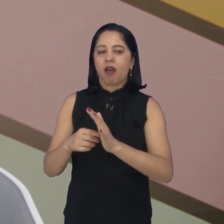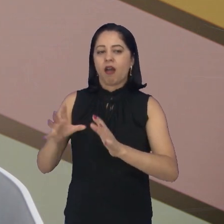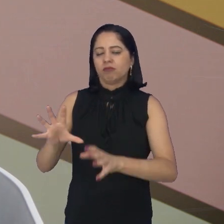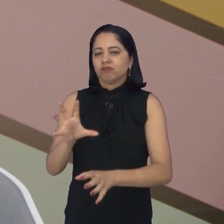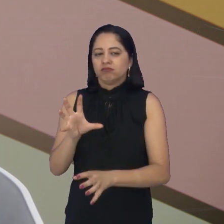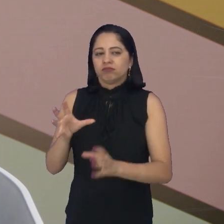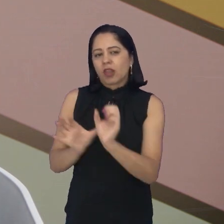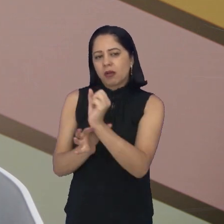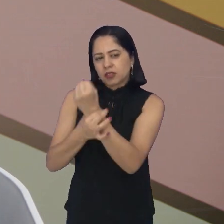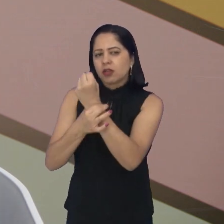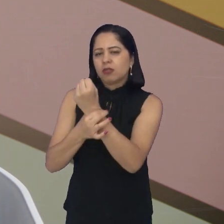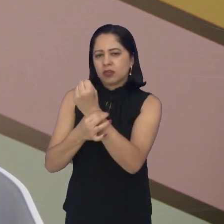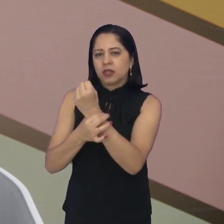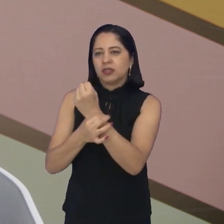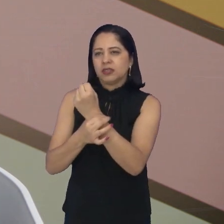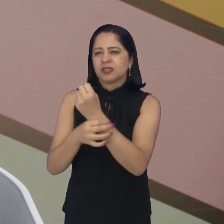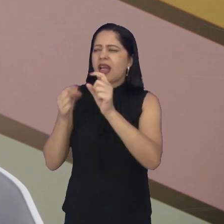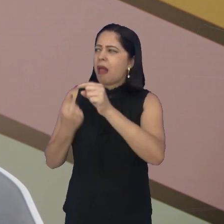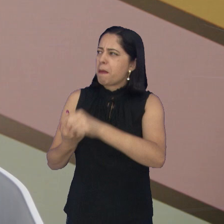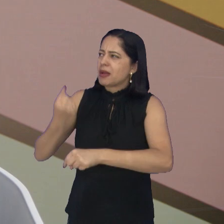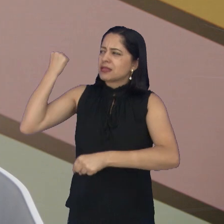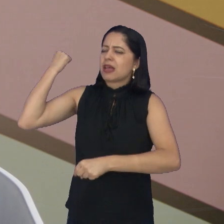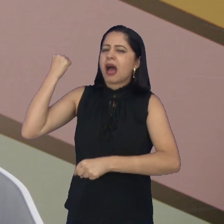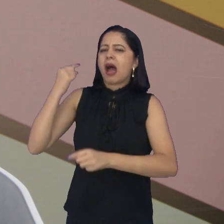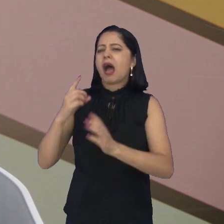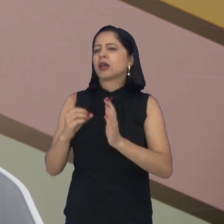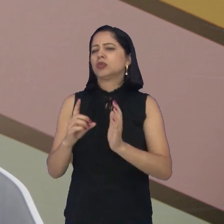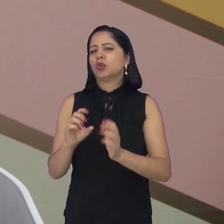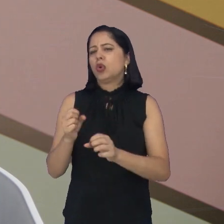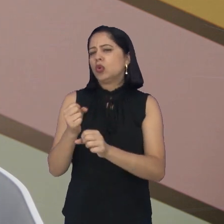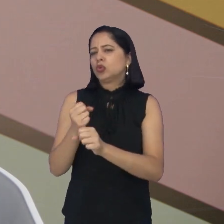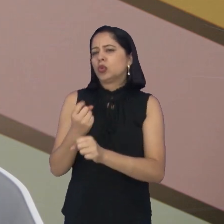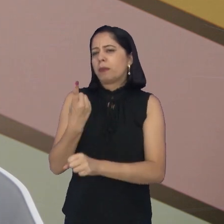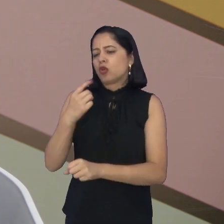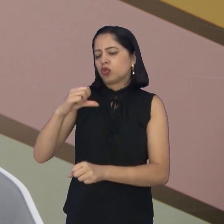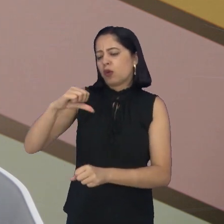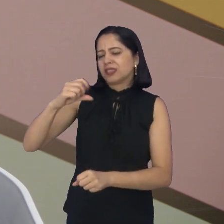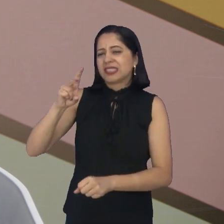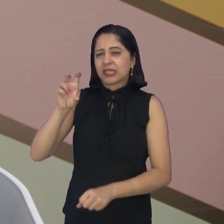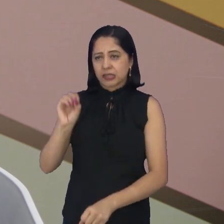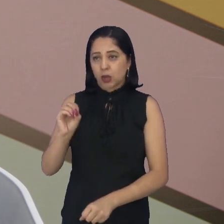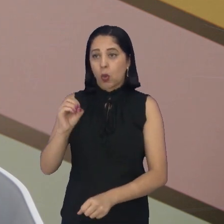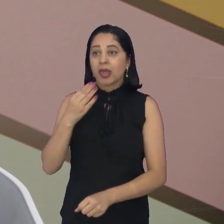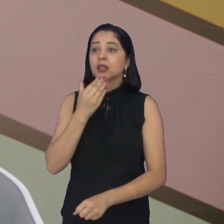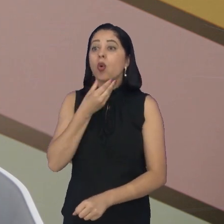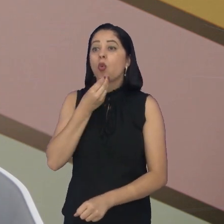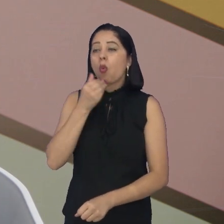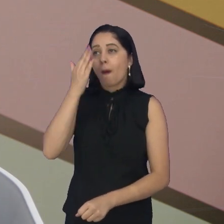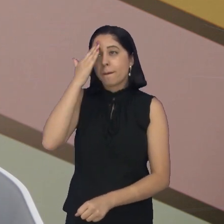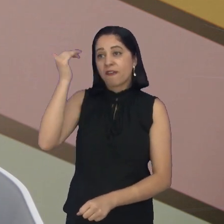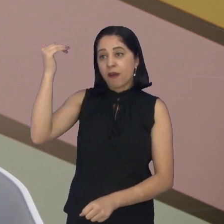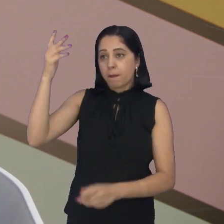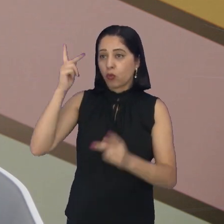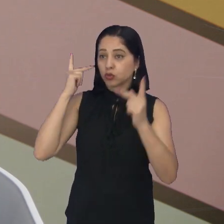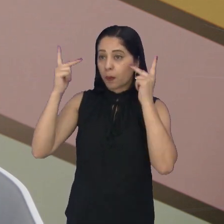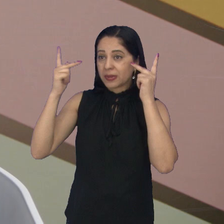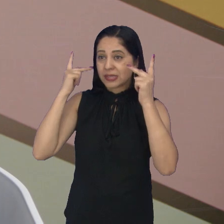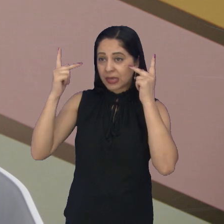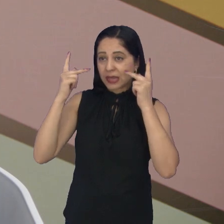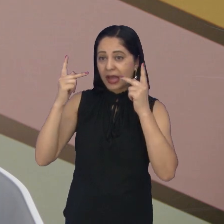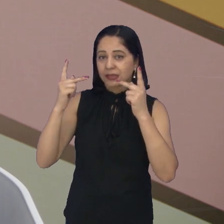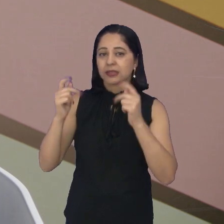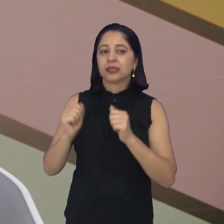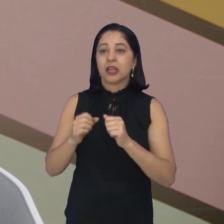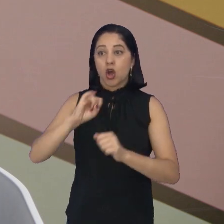a educação positiva lá nos anos 50, com o psicólogo e psiquiatra John Bowlby, que ele estudou as crianças,